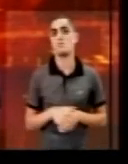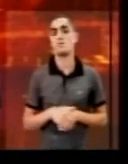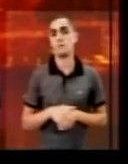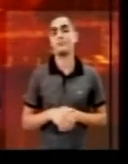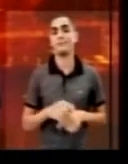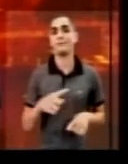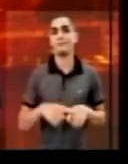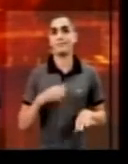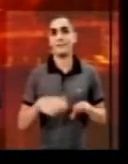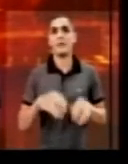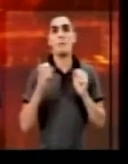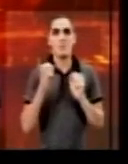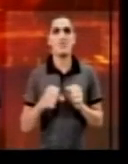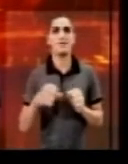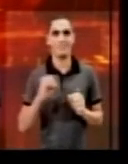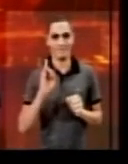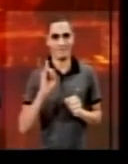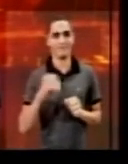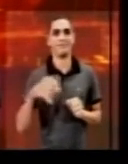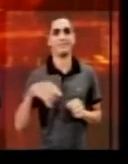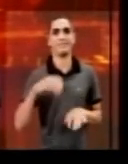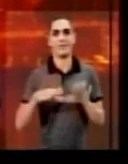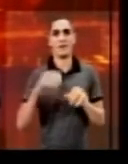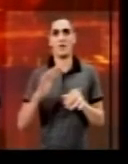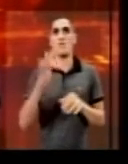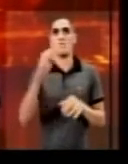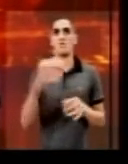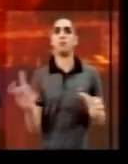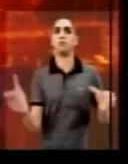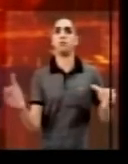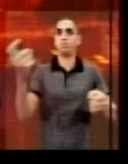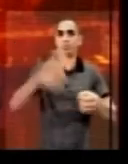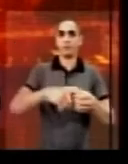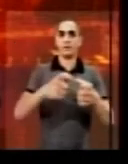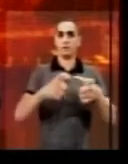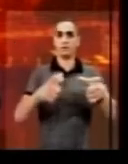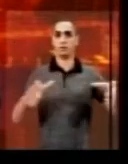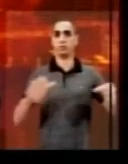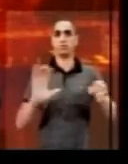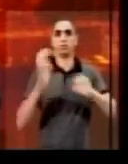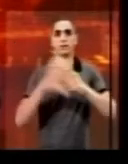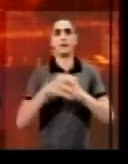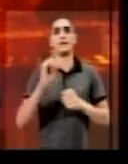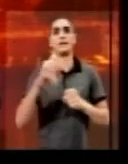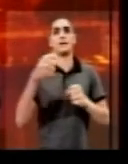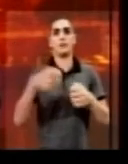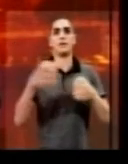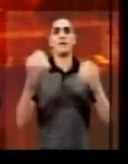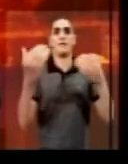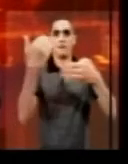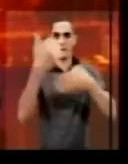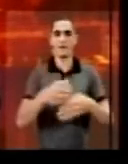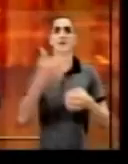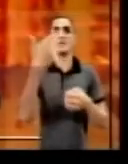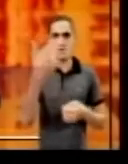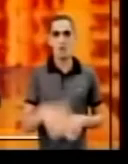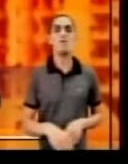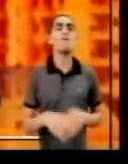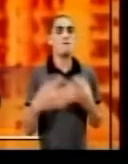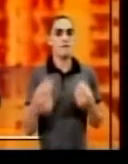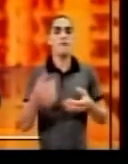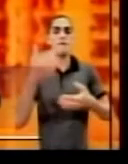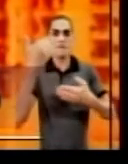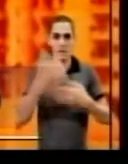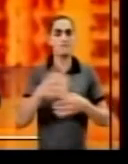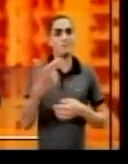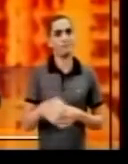existe e a gente fica atento e se precisar fechar, temos que fechar, fazer o quê? A gente tem uma